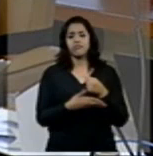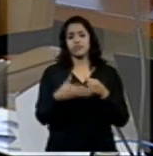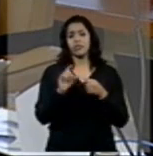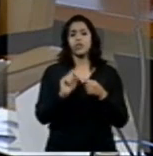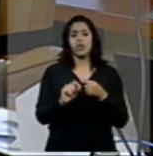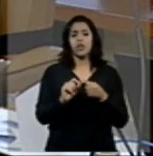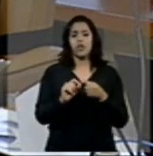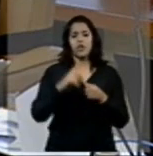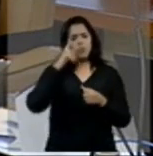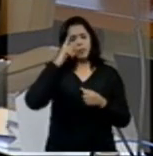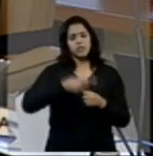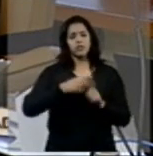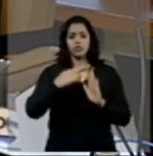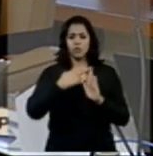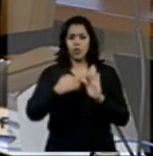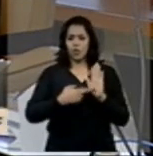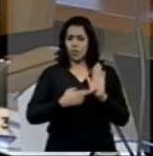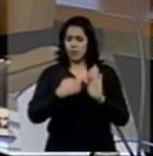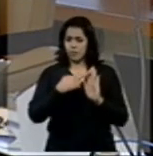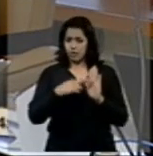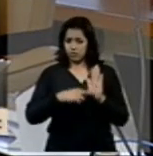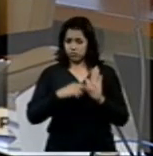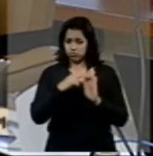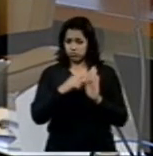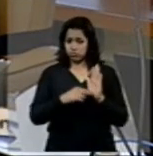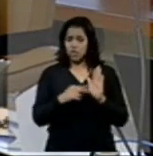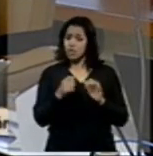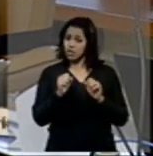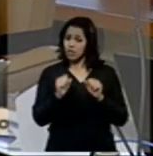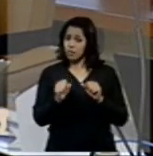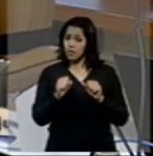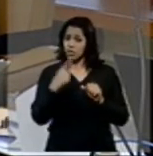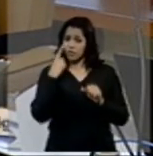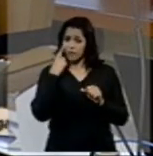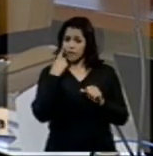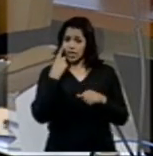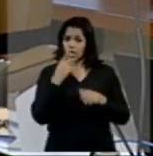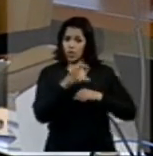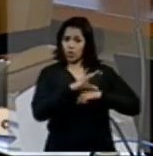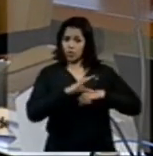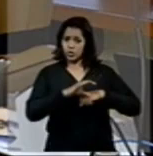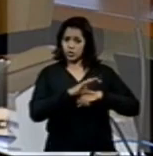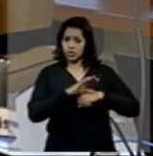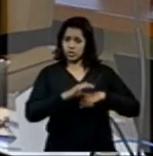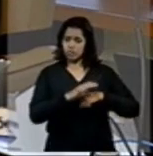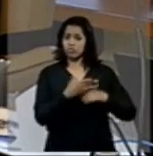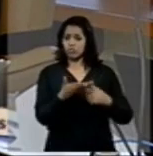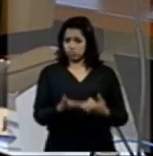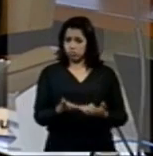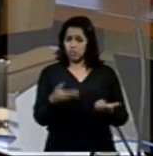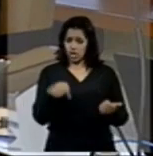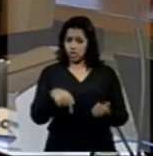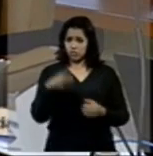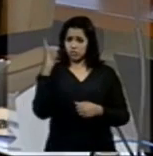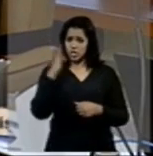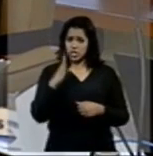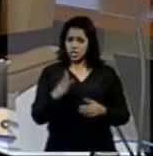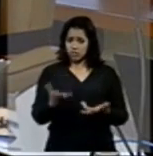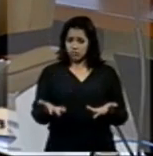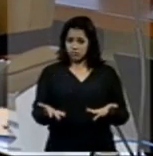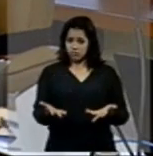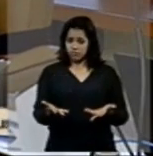de comando normativo que se pode aurir diante da Constituição da República Federativa do Brasil. O